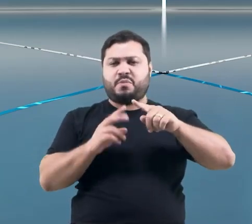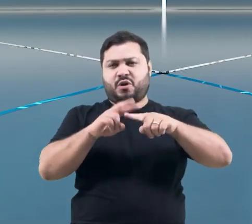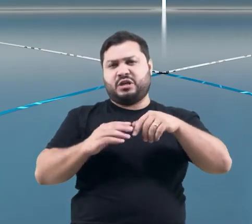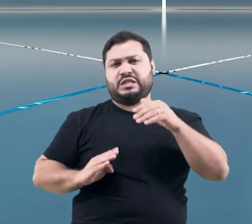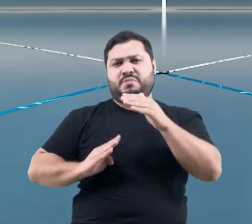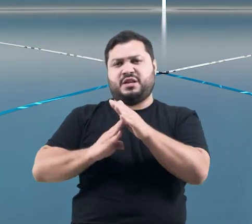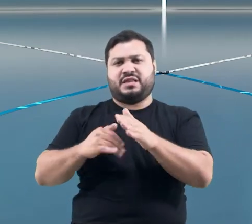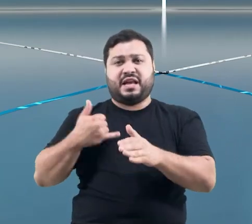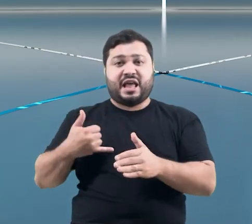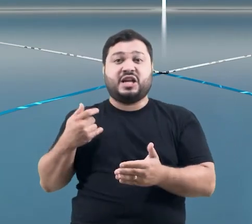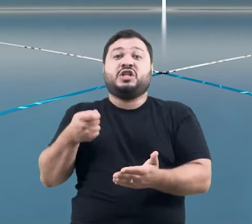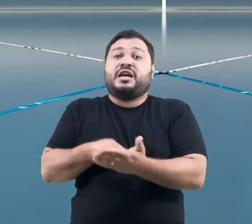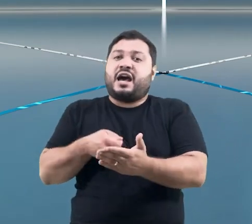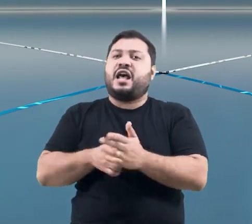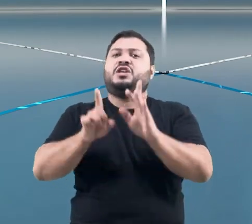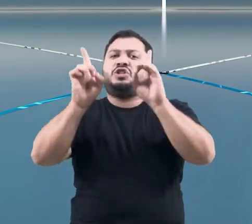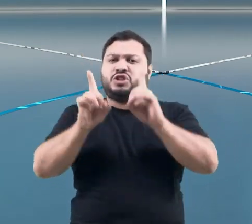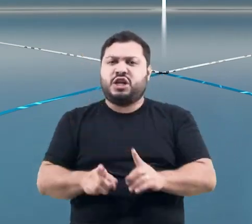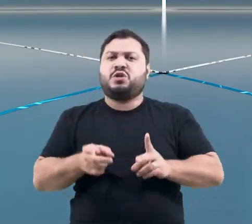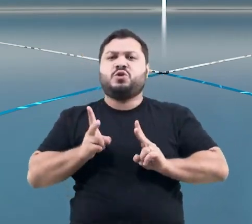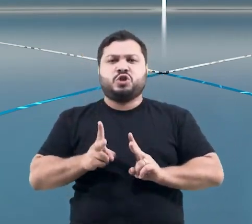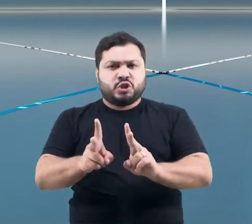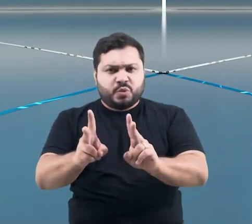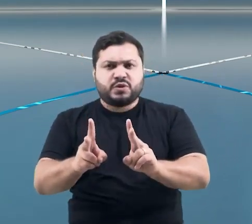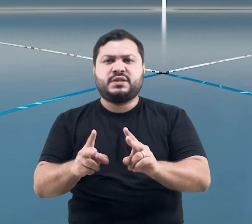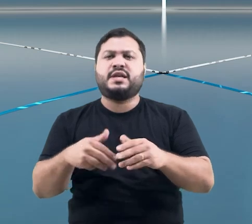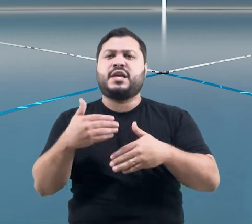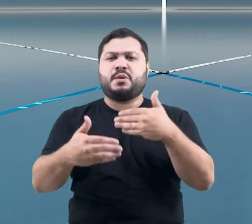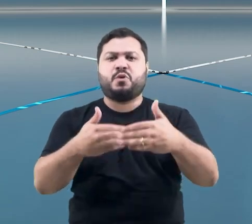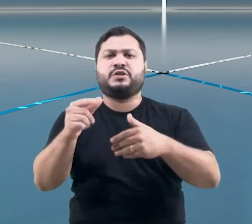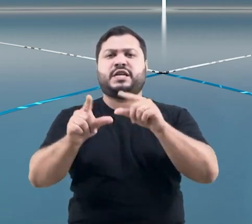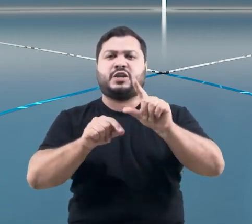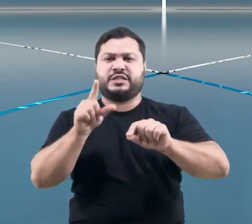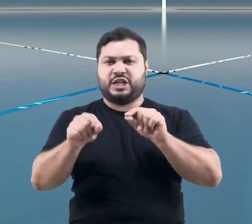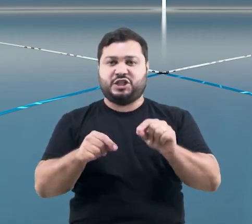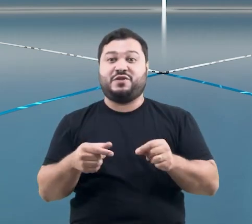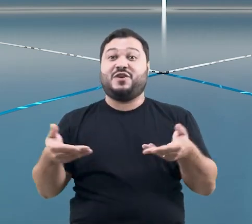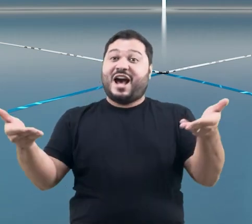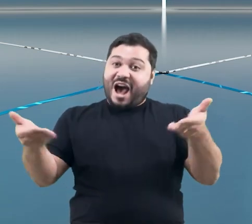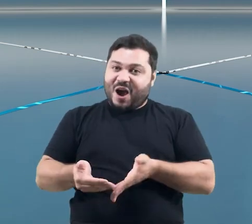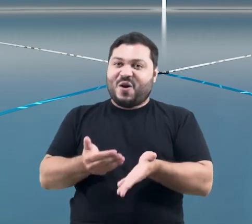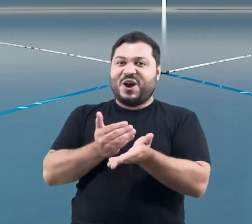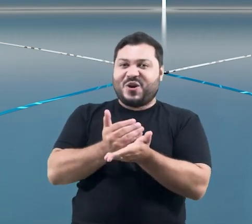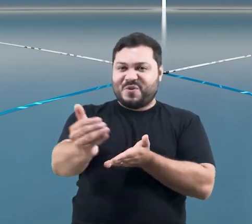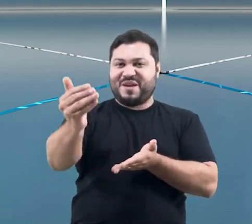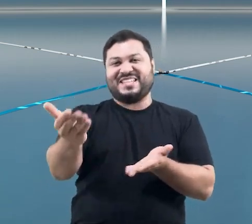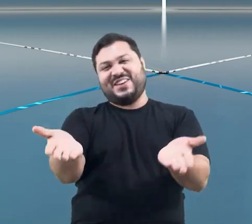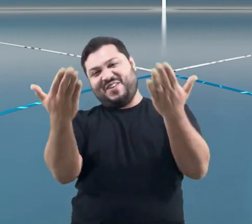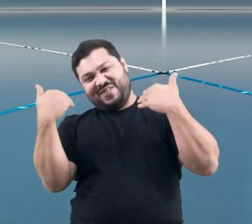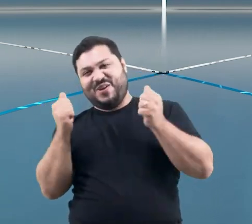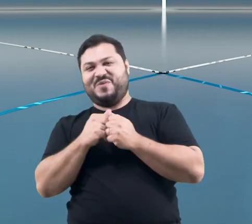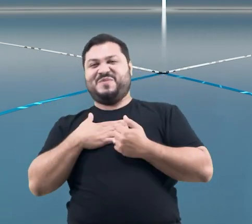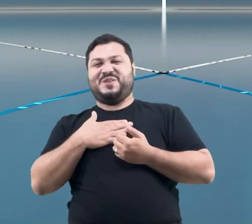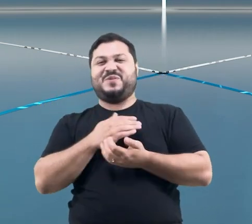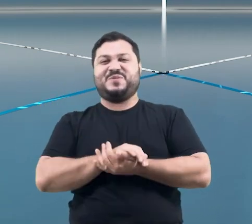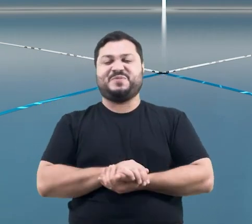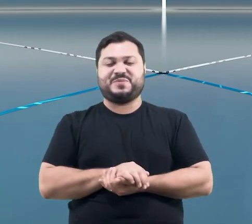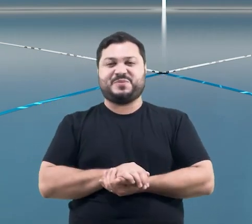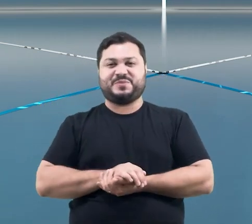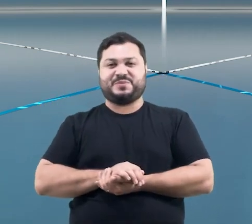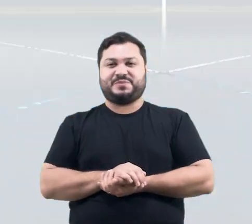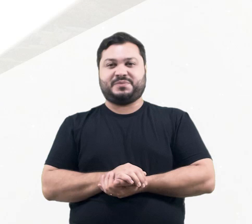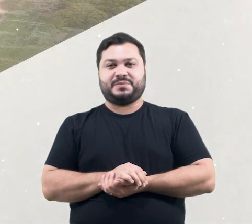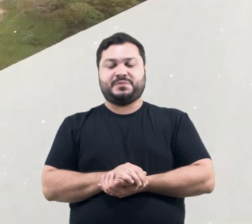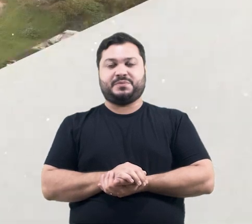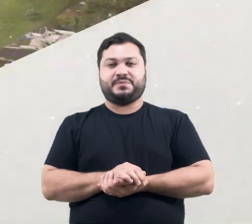FAB devido a limite de idade garante direito de prosseguir em processo seletivo. É a partir de agora. Vem